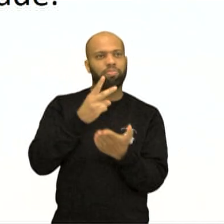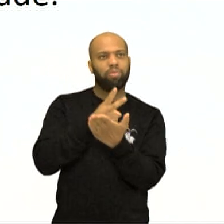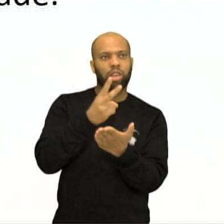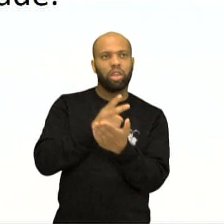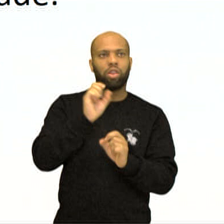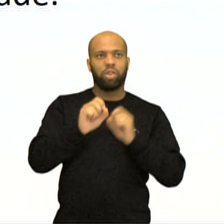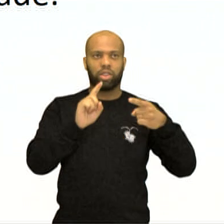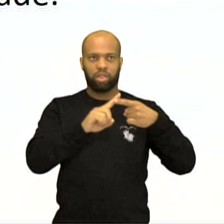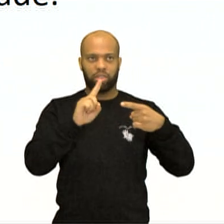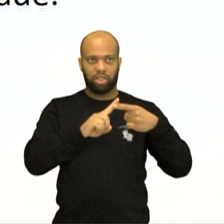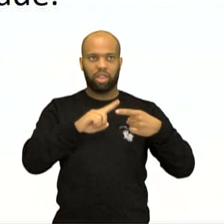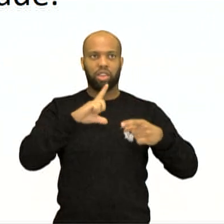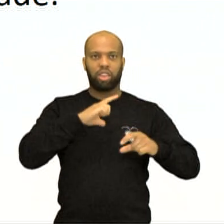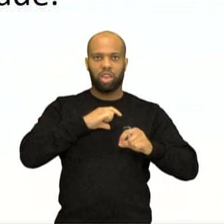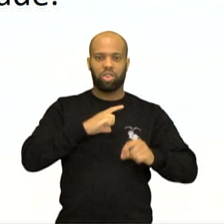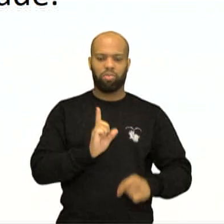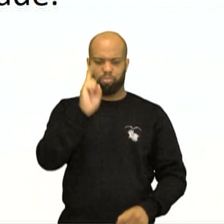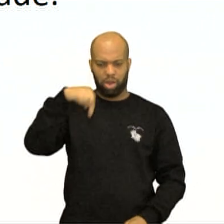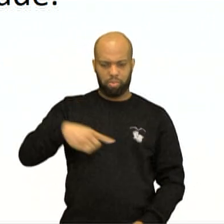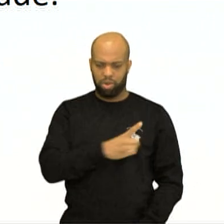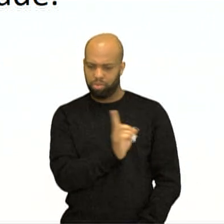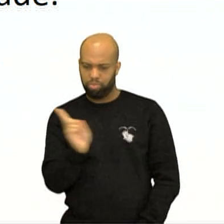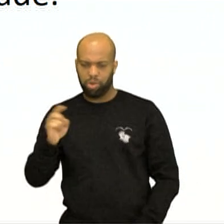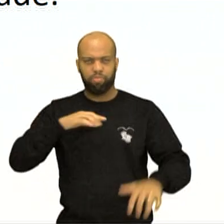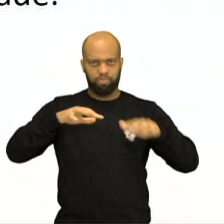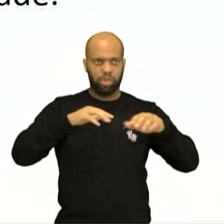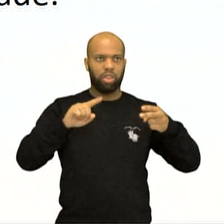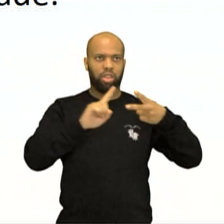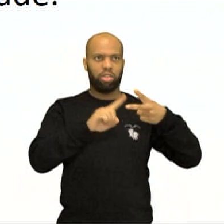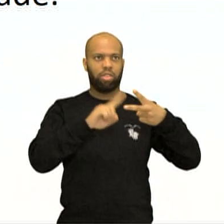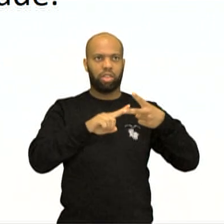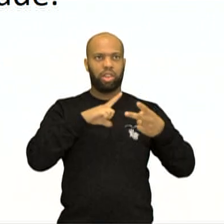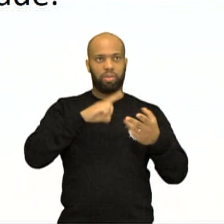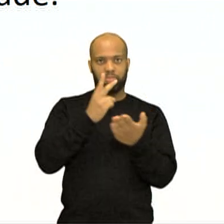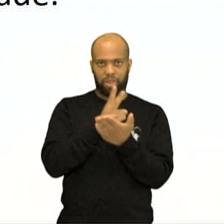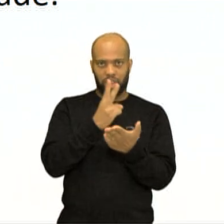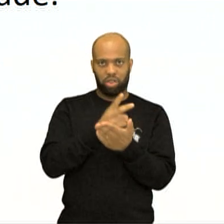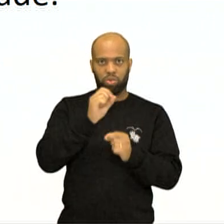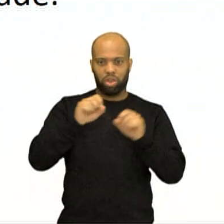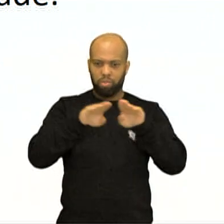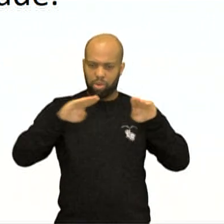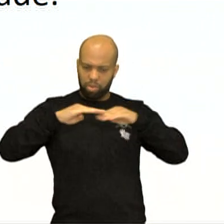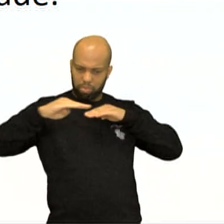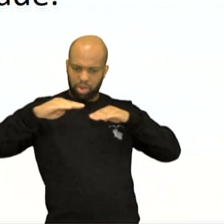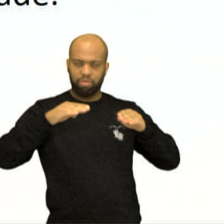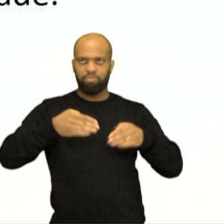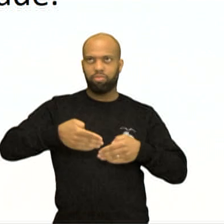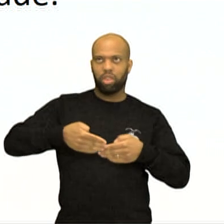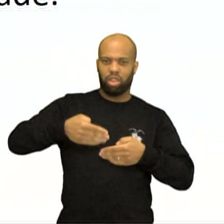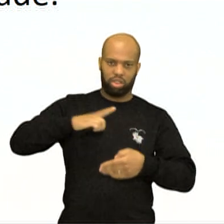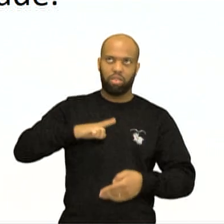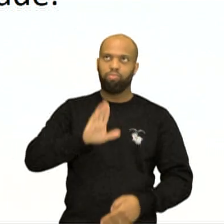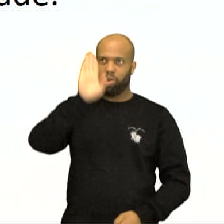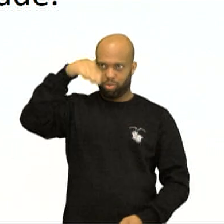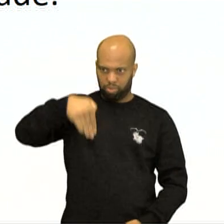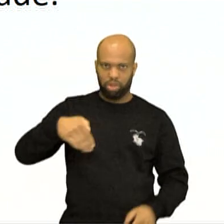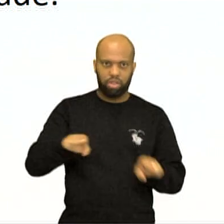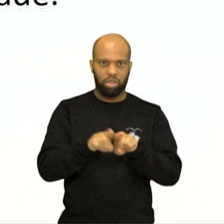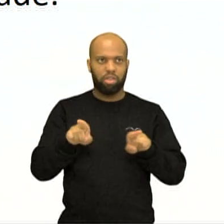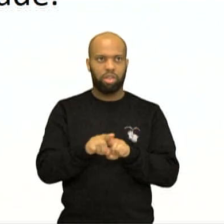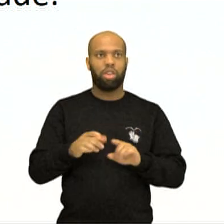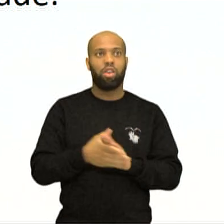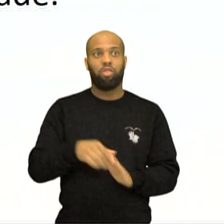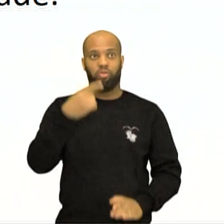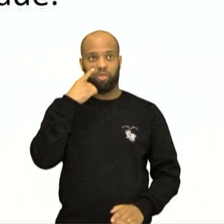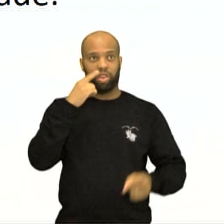mesma direção de movimento? Quais desses automóveis têm o mesmo sentido de movimento? Então, veja, o item A fala em direção